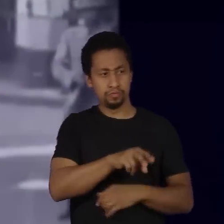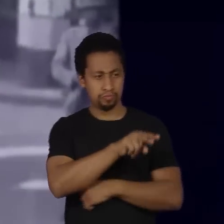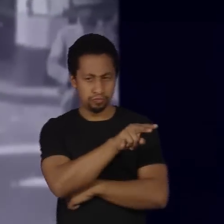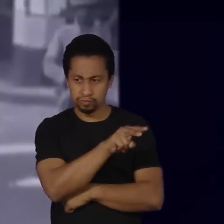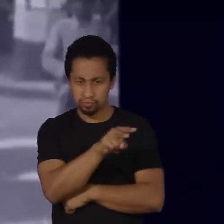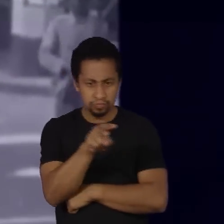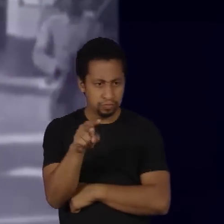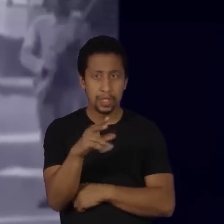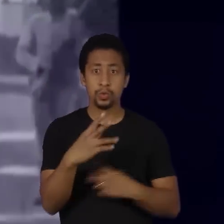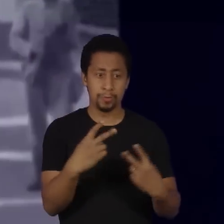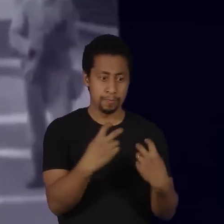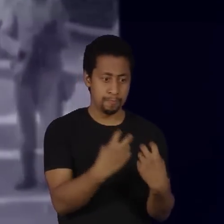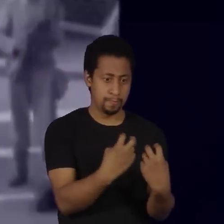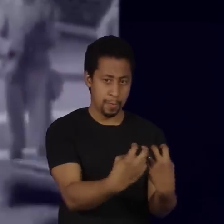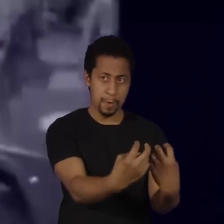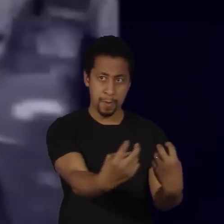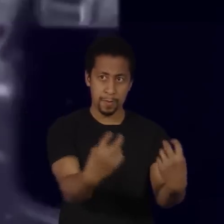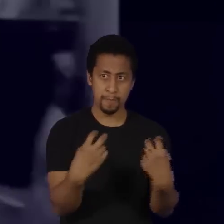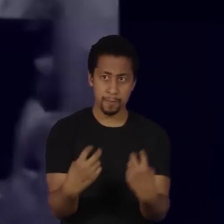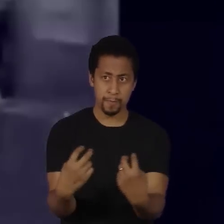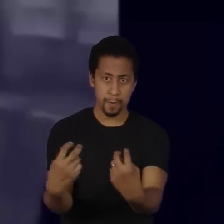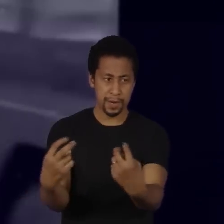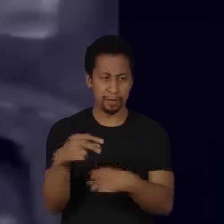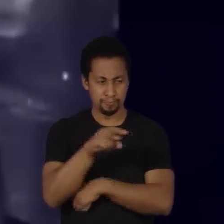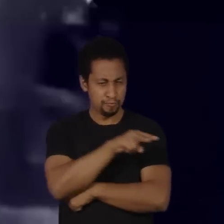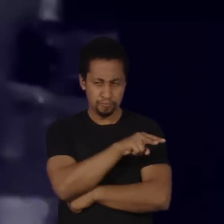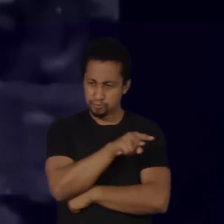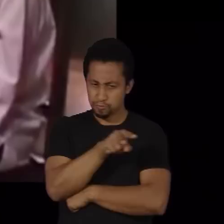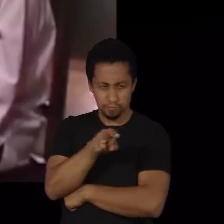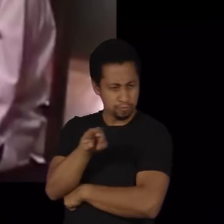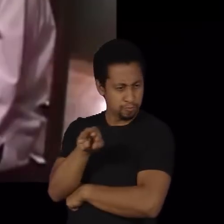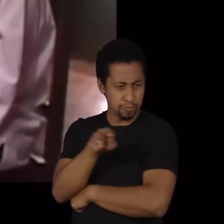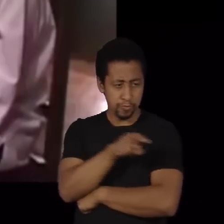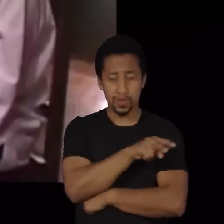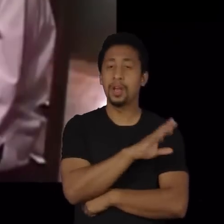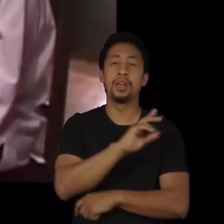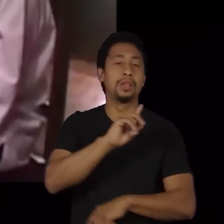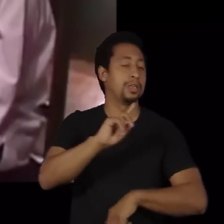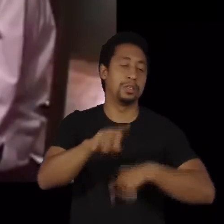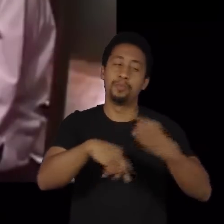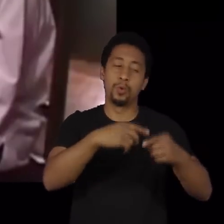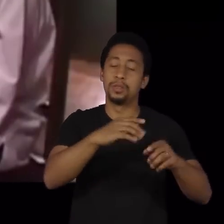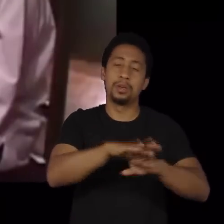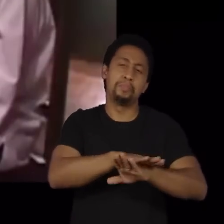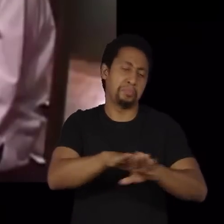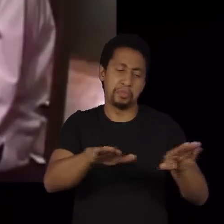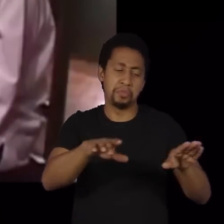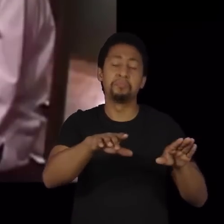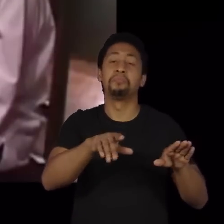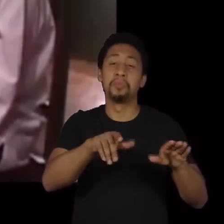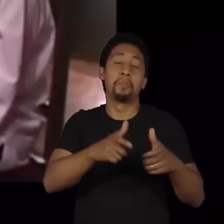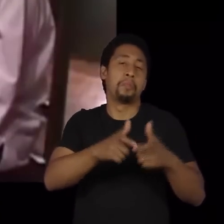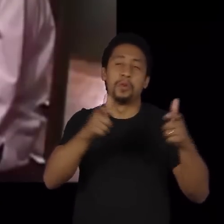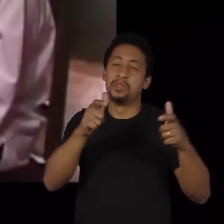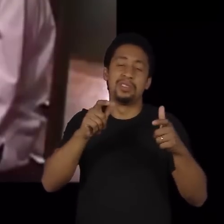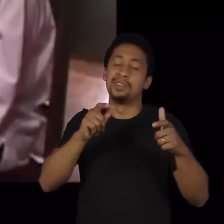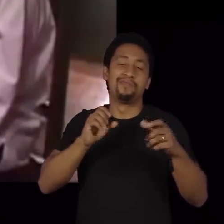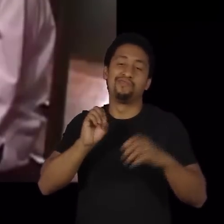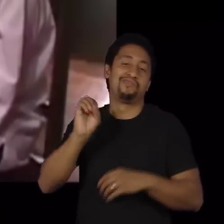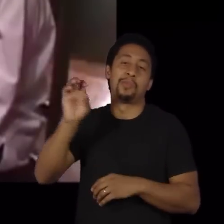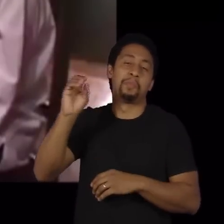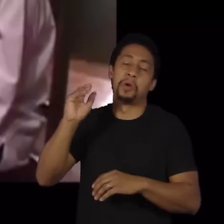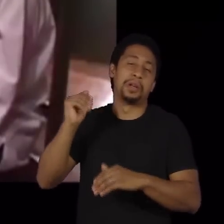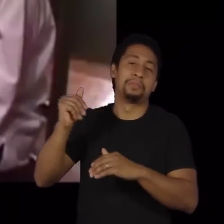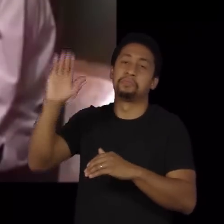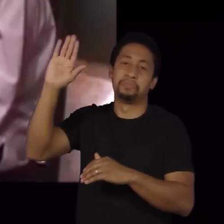exilaram e foram embora para a França e tal. Eu percebi que, no meu caso, eu ia defender uma tese